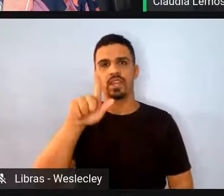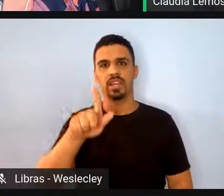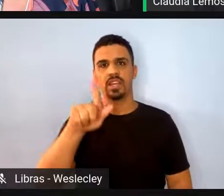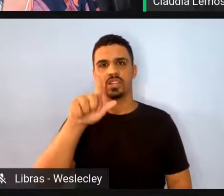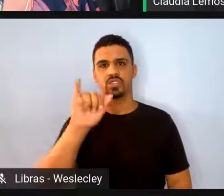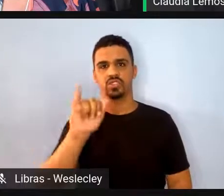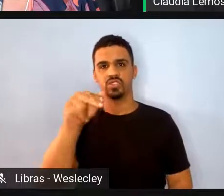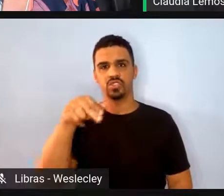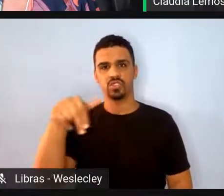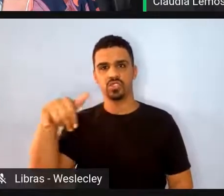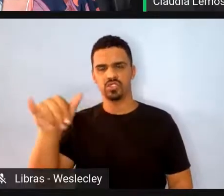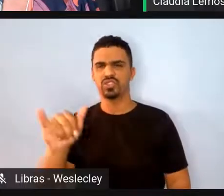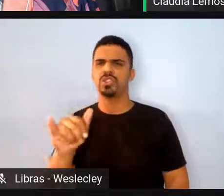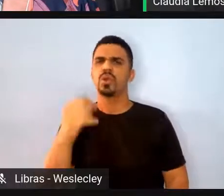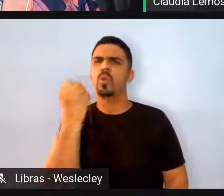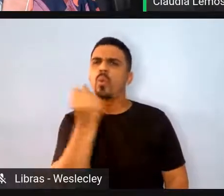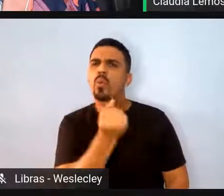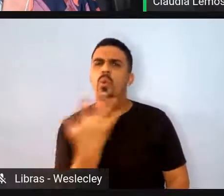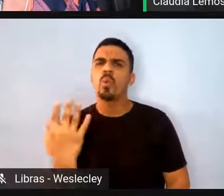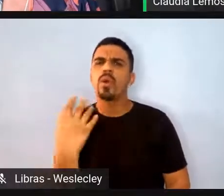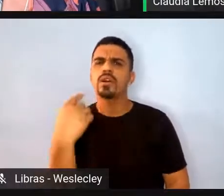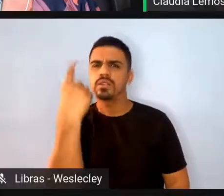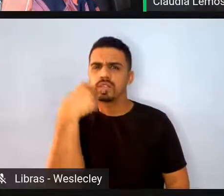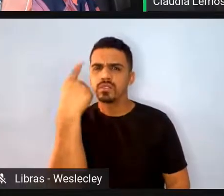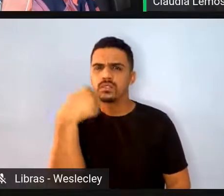gigantesco. Quantas horas foram de sessão que você assistiu?